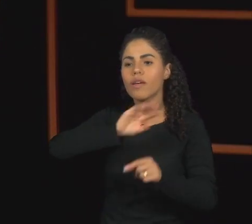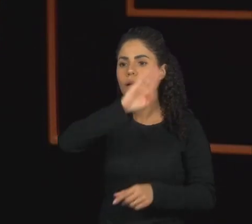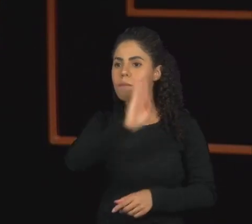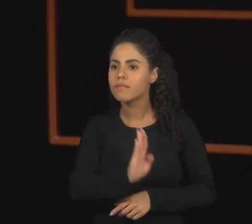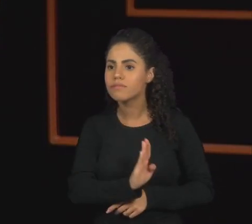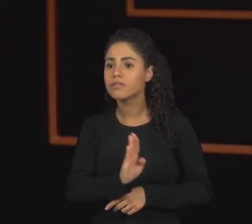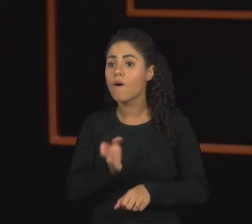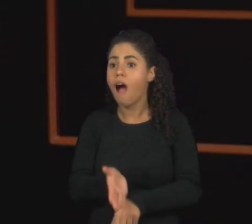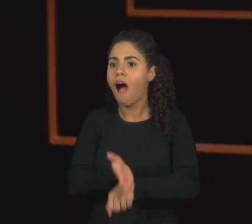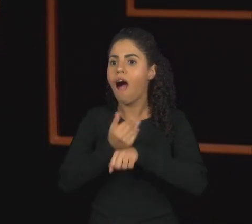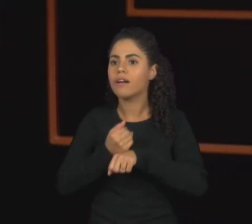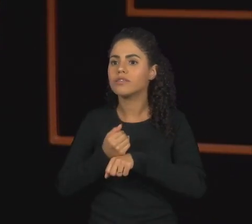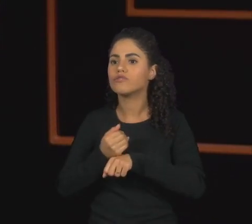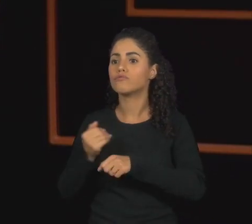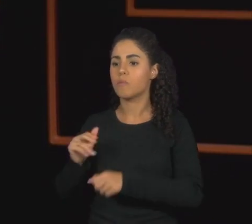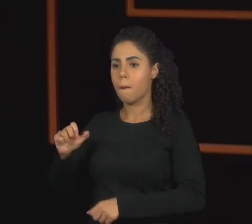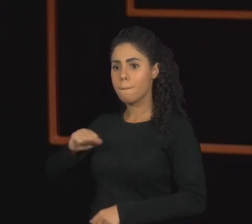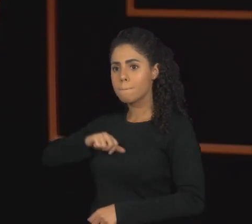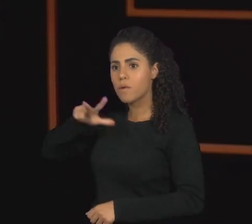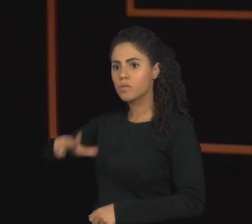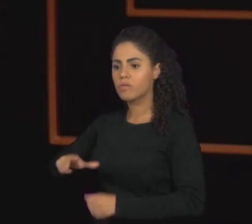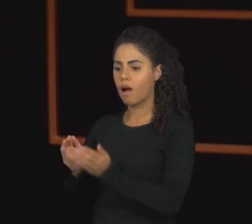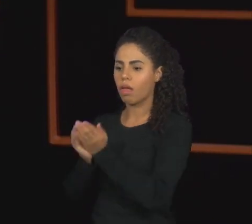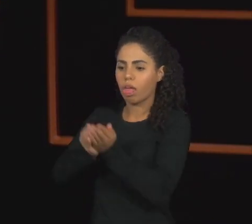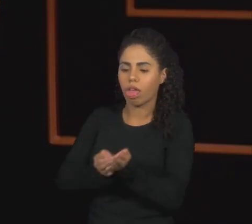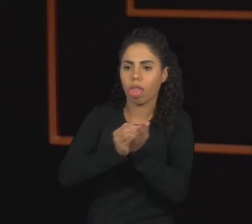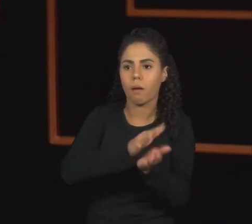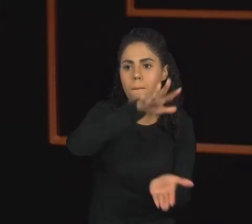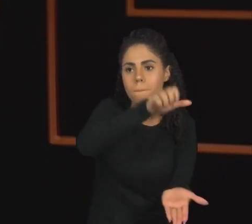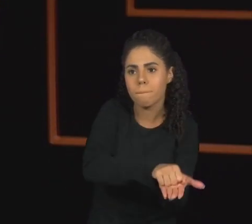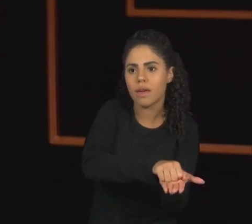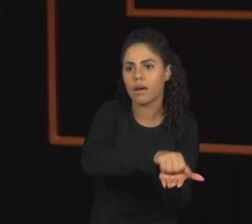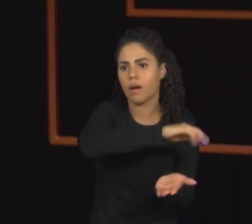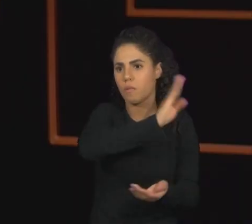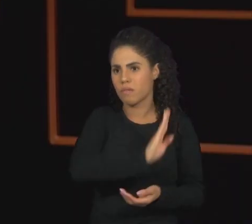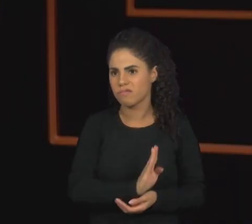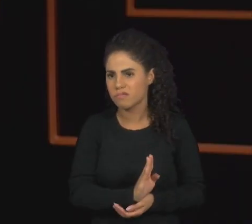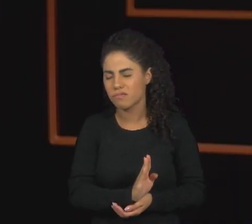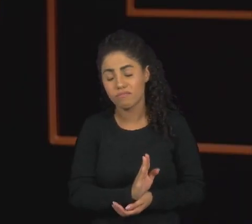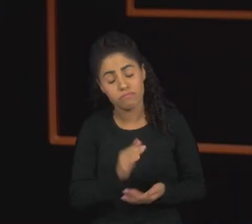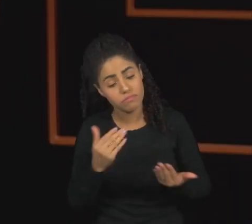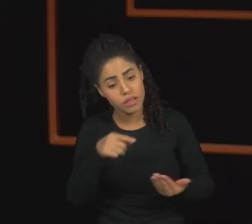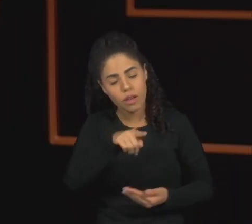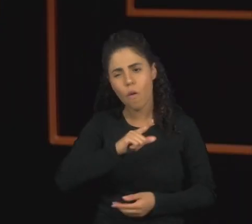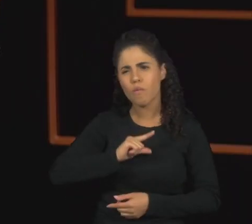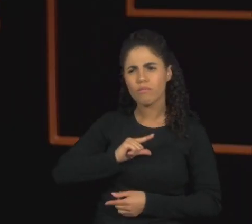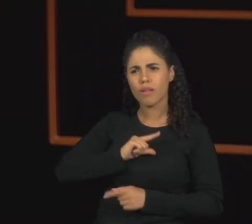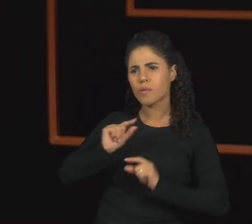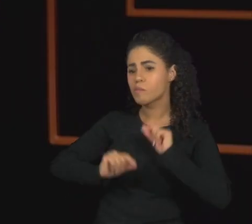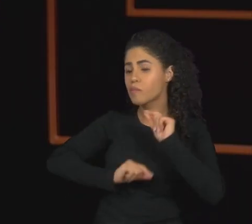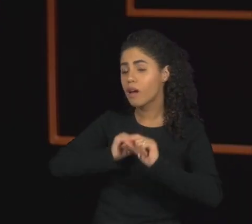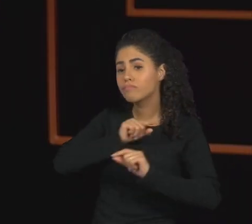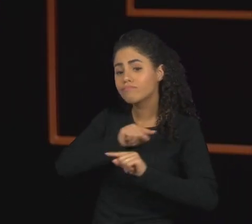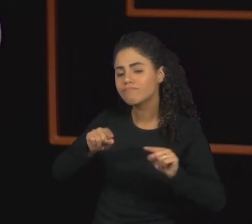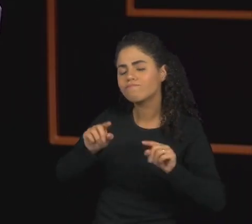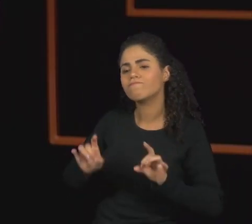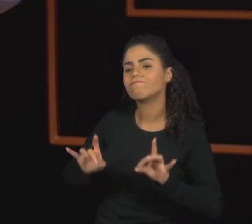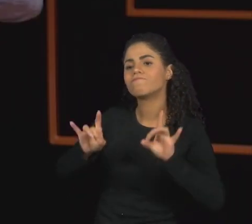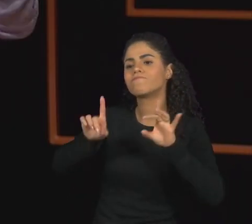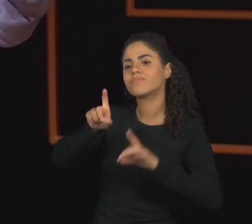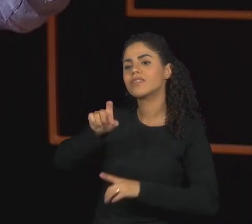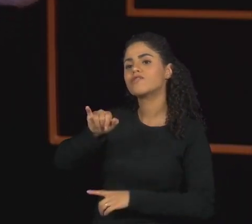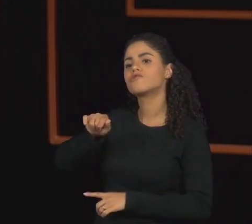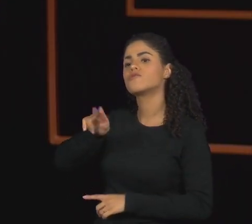da chegada dos portugueses, o que eram essas culturas originárias, a força, a riqueza, é de uma sofisticação. Só no Xingu